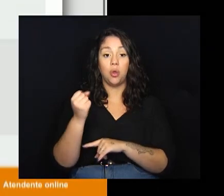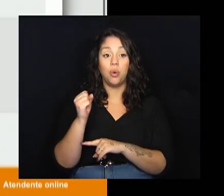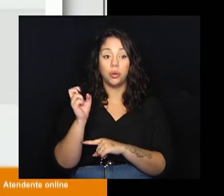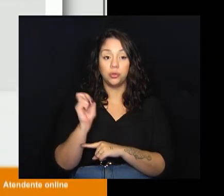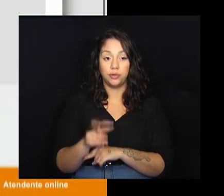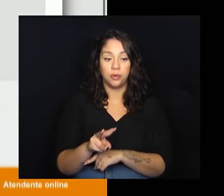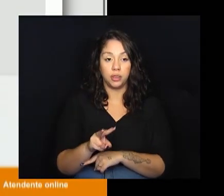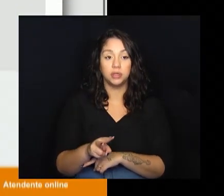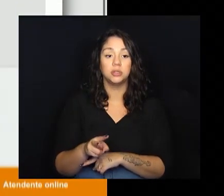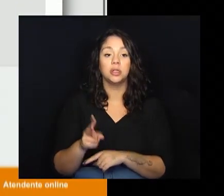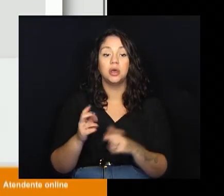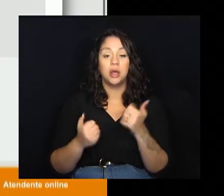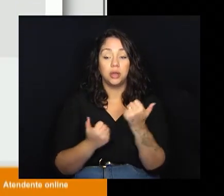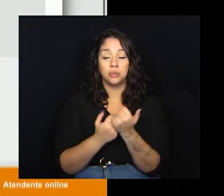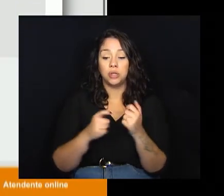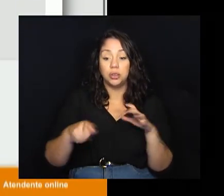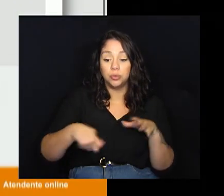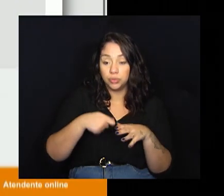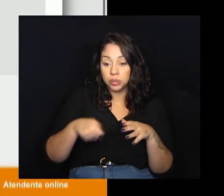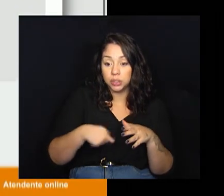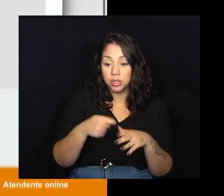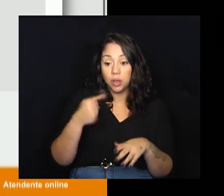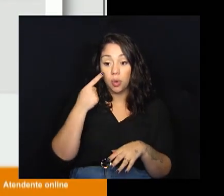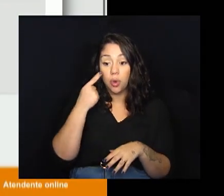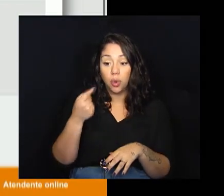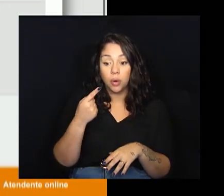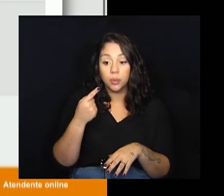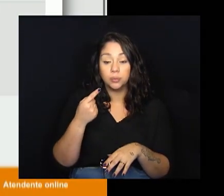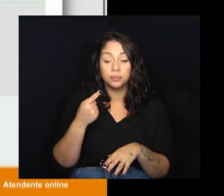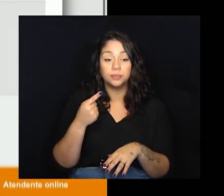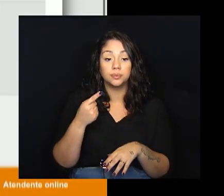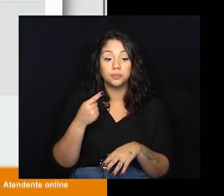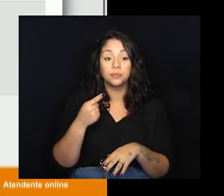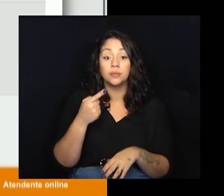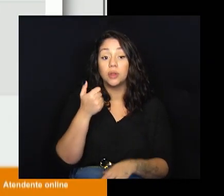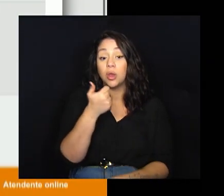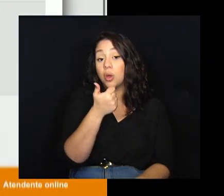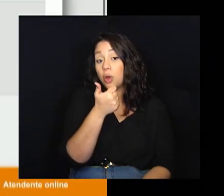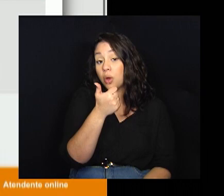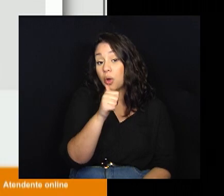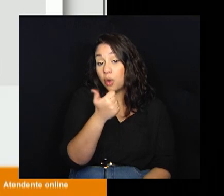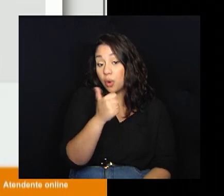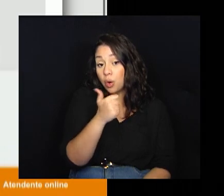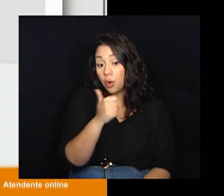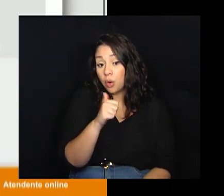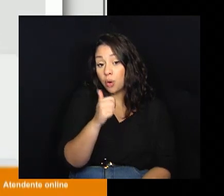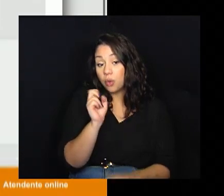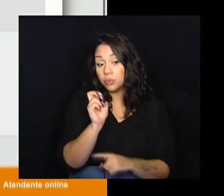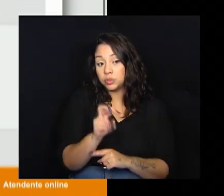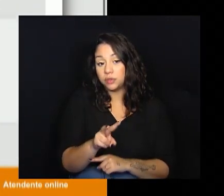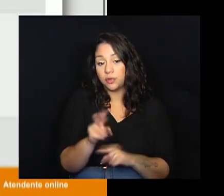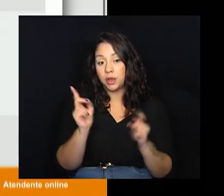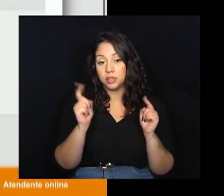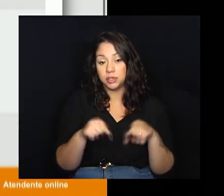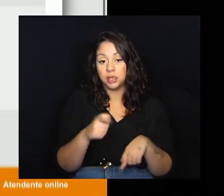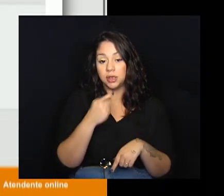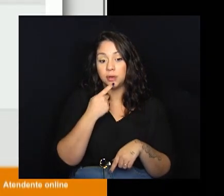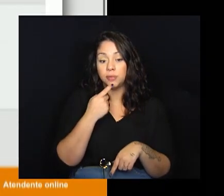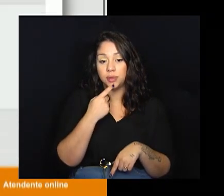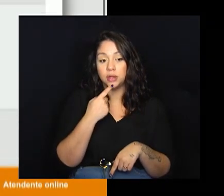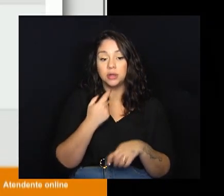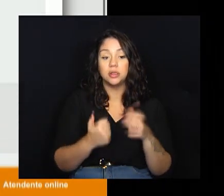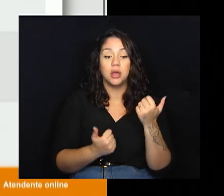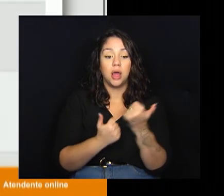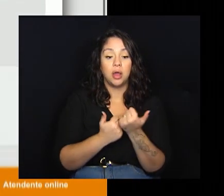auxiliar de cozinha Olha só em auxiliar de cozinha 11 vagas aqui para cidade de Campinas auxiliar de limpeza